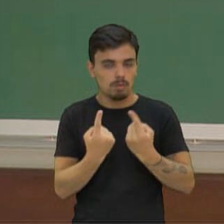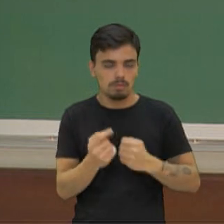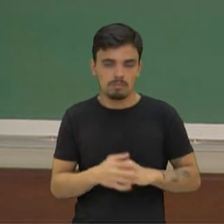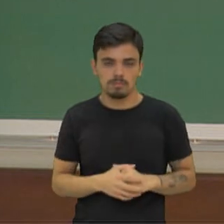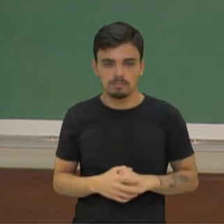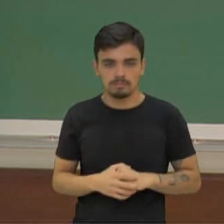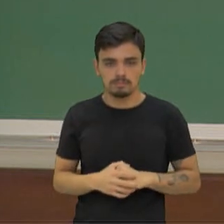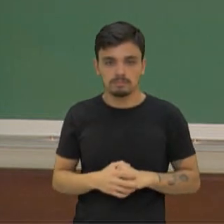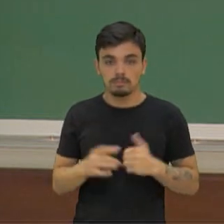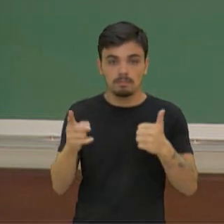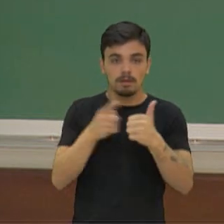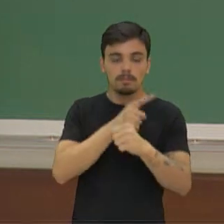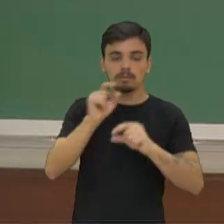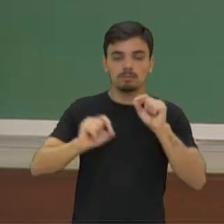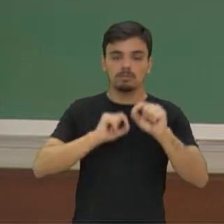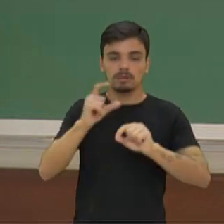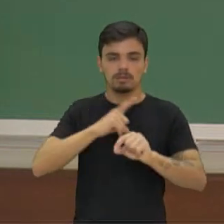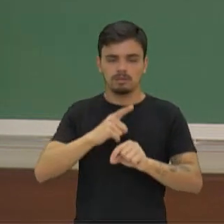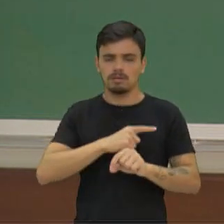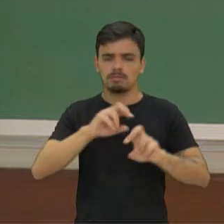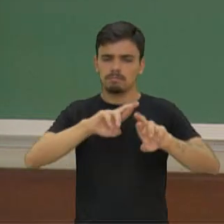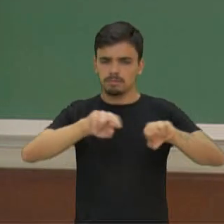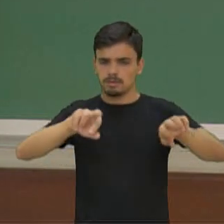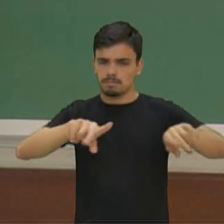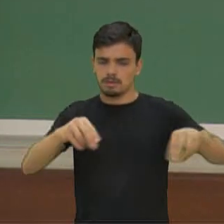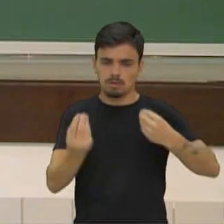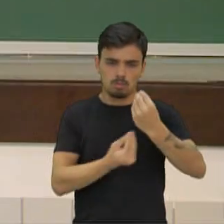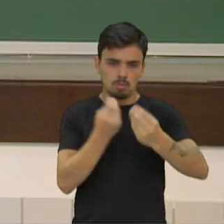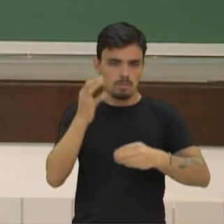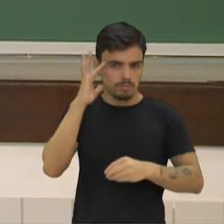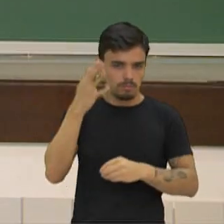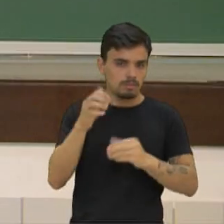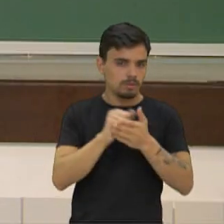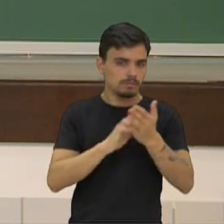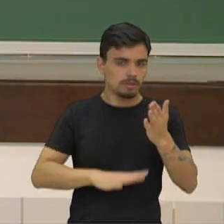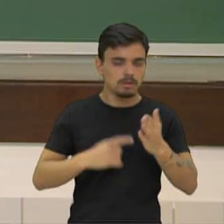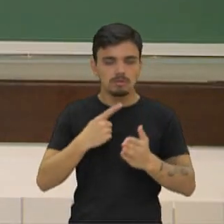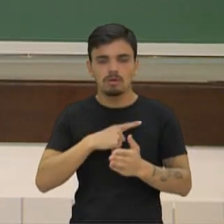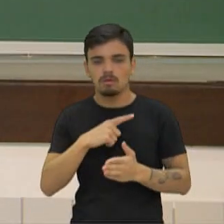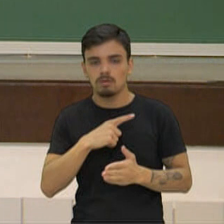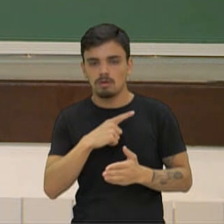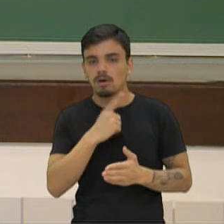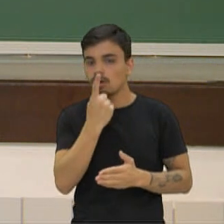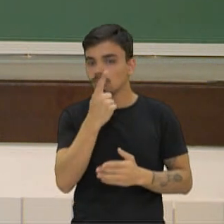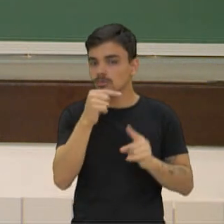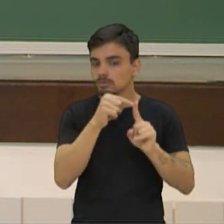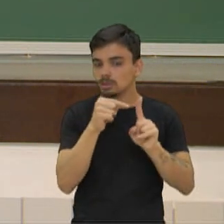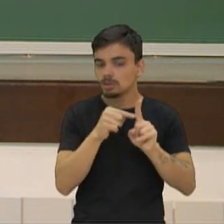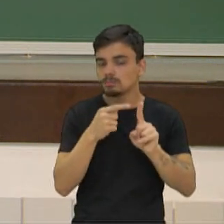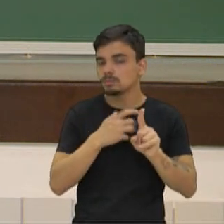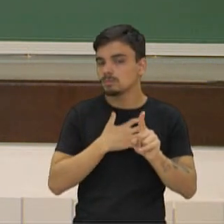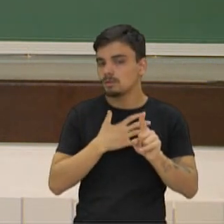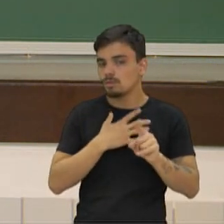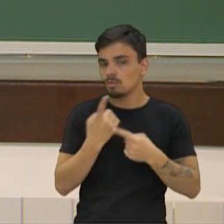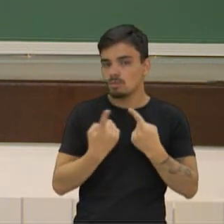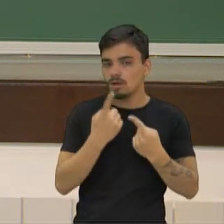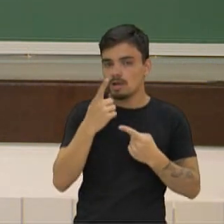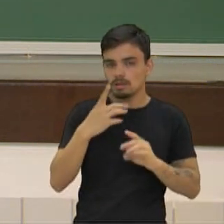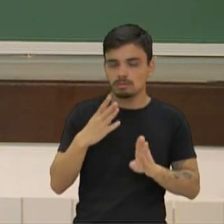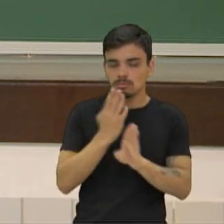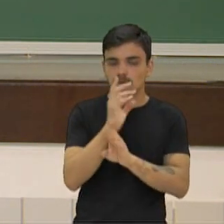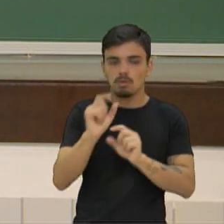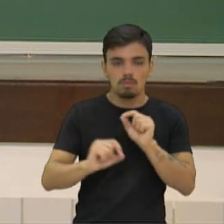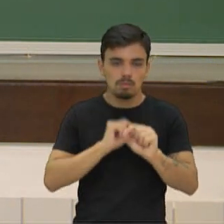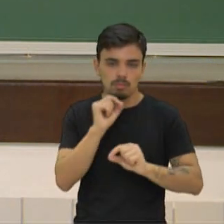Primeira coisa, existem várias formas de resolver esse problema, tá? Eu vou resolver de uma forma que é